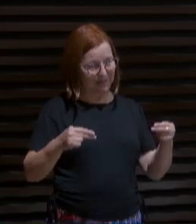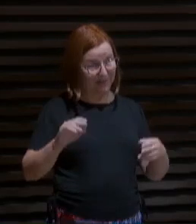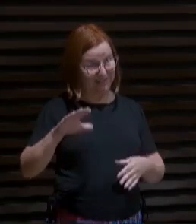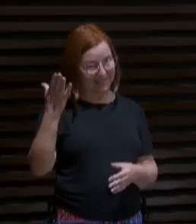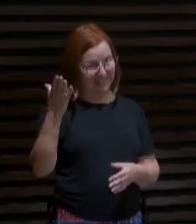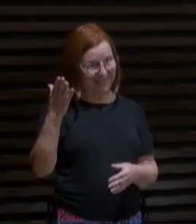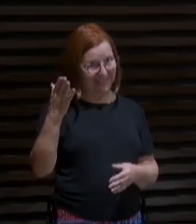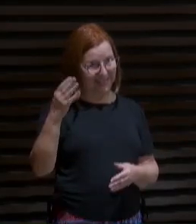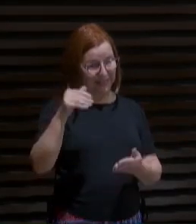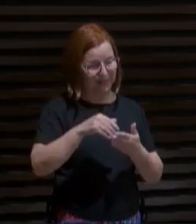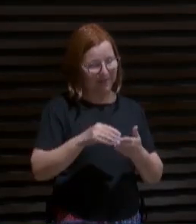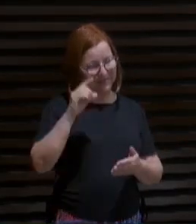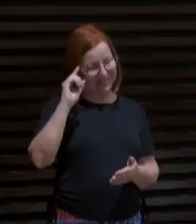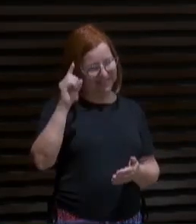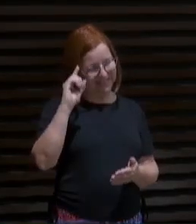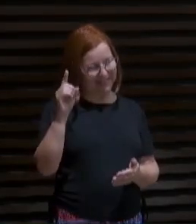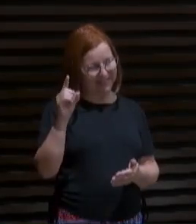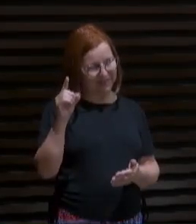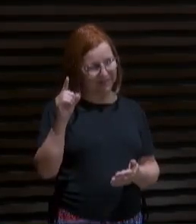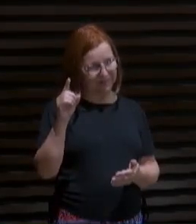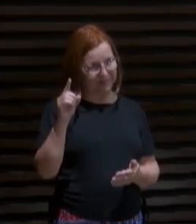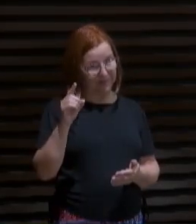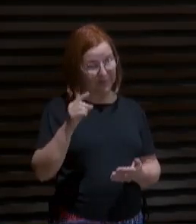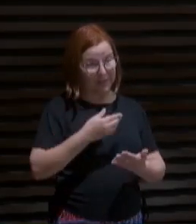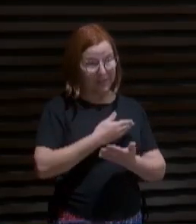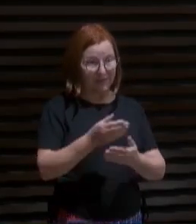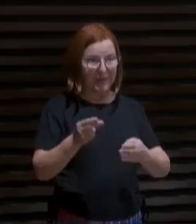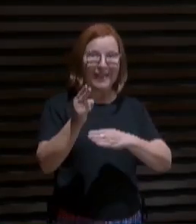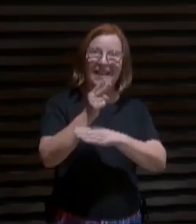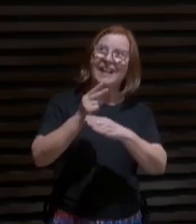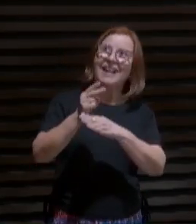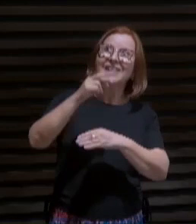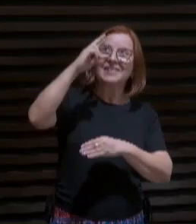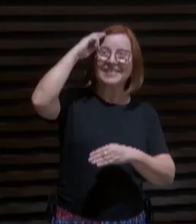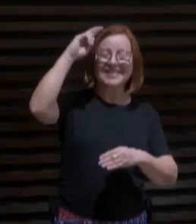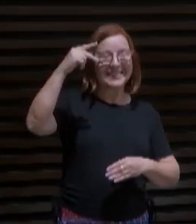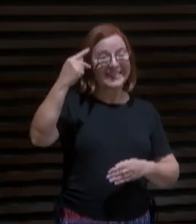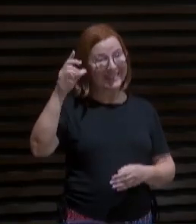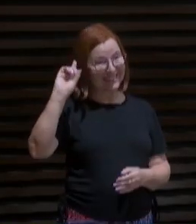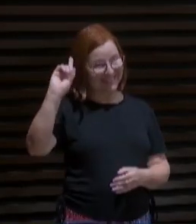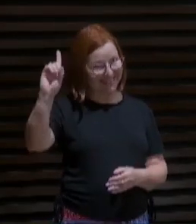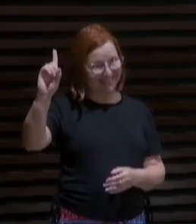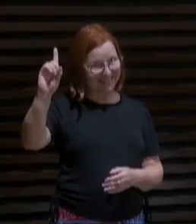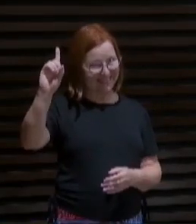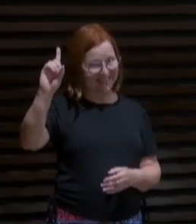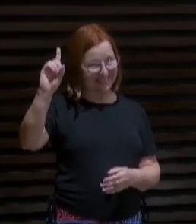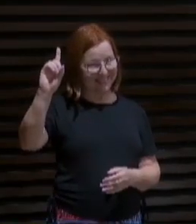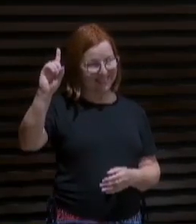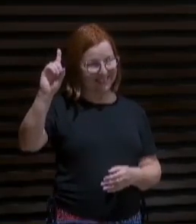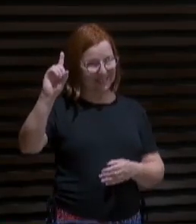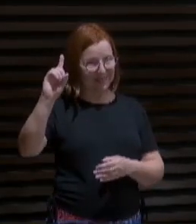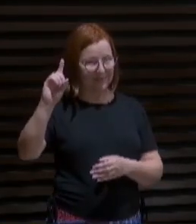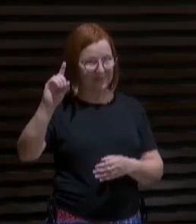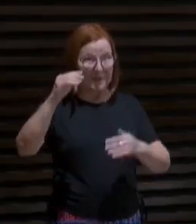sobrevierem nos últimos dias, e te voltares para o Senhor teu Deus, e lhe